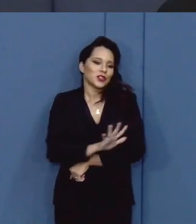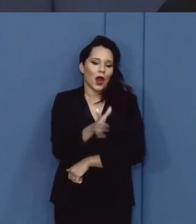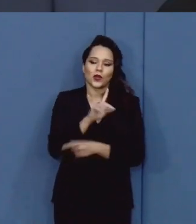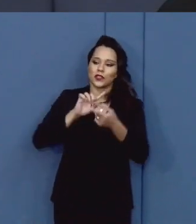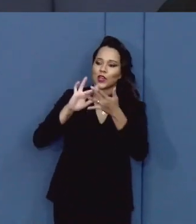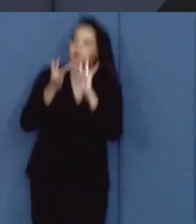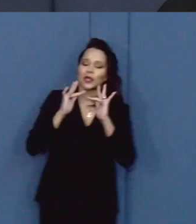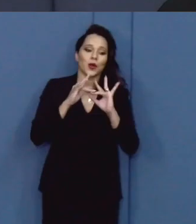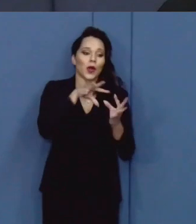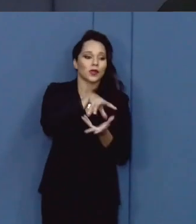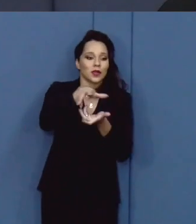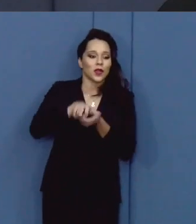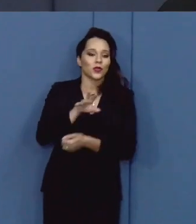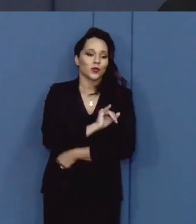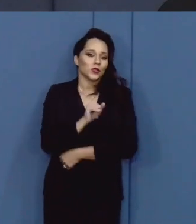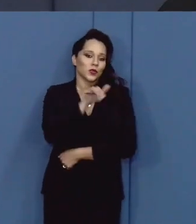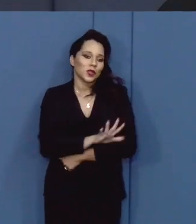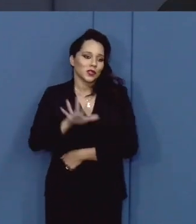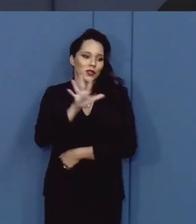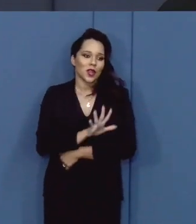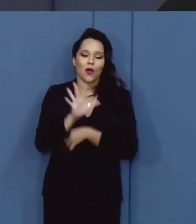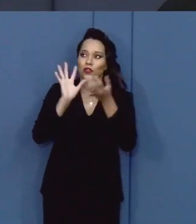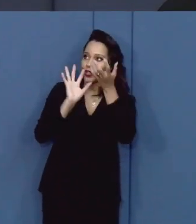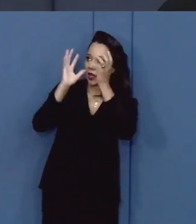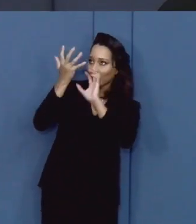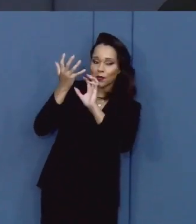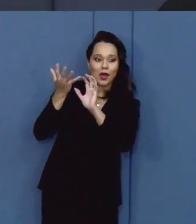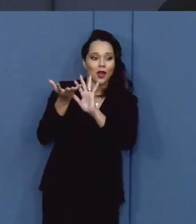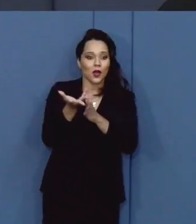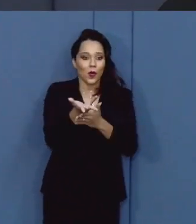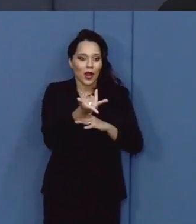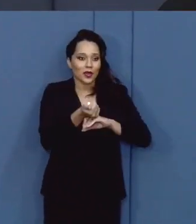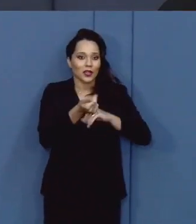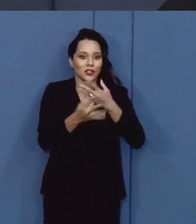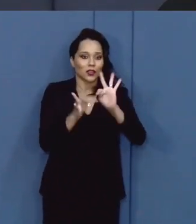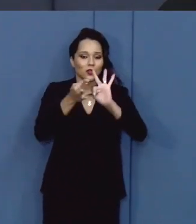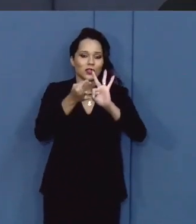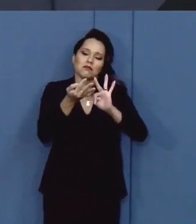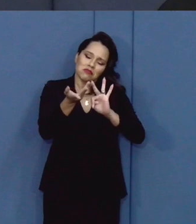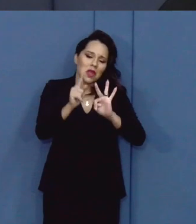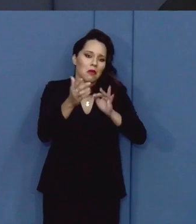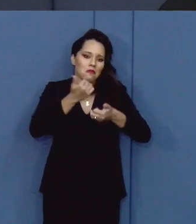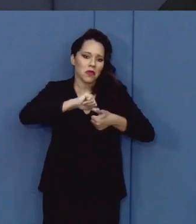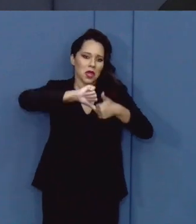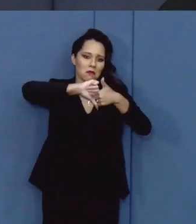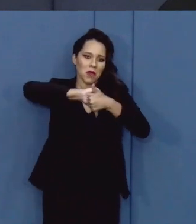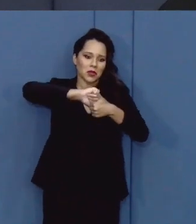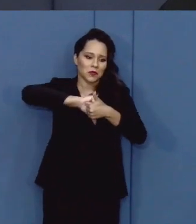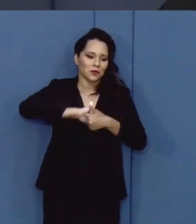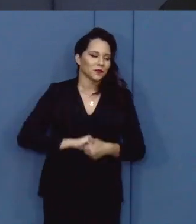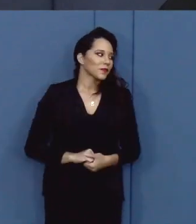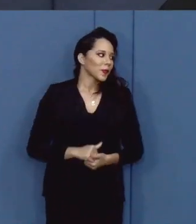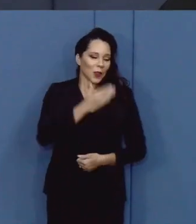de Articulação Internacional do Instituto Nacional de Meteorologia, Qualidade e Tecnologia, Inmetro. Okay,